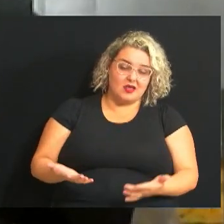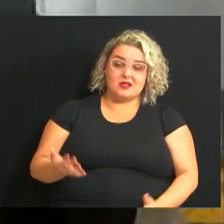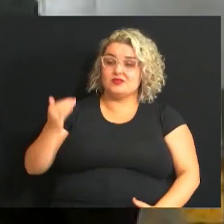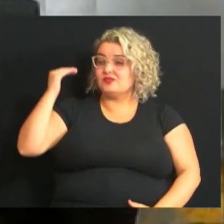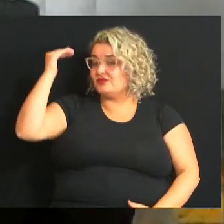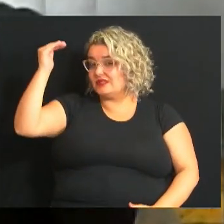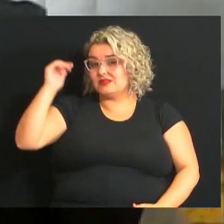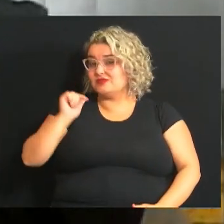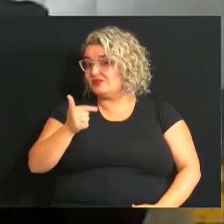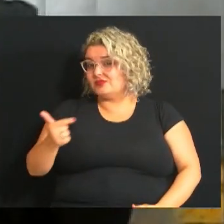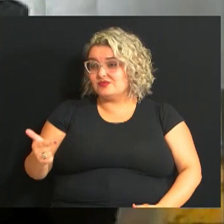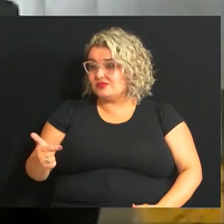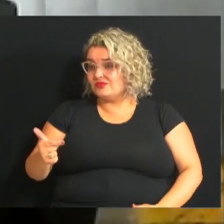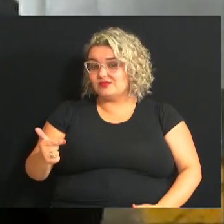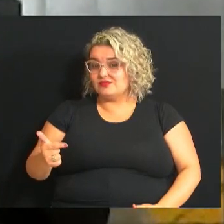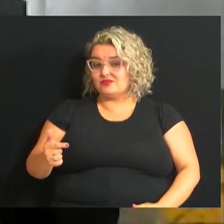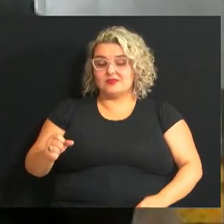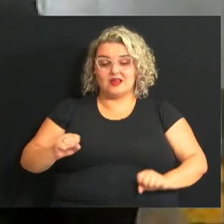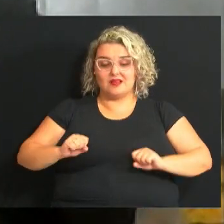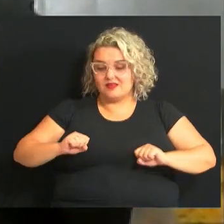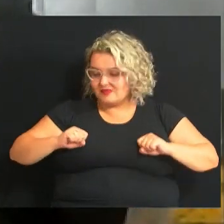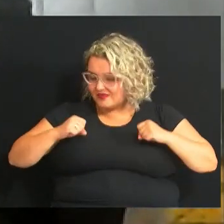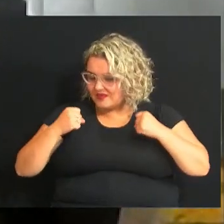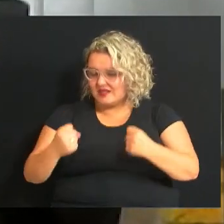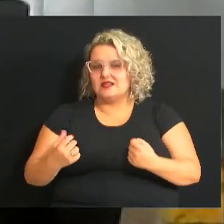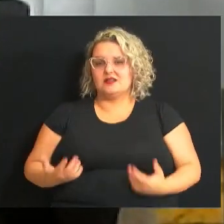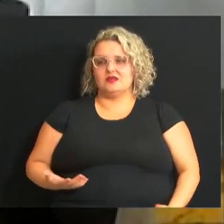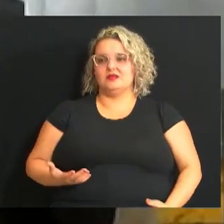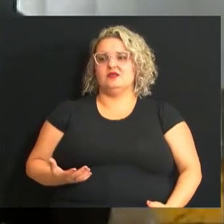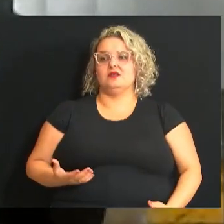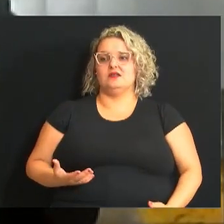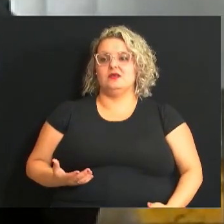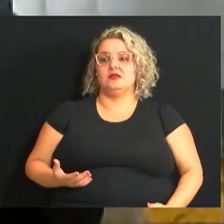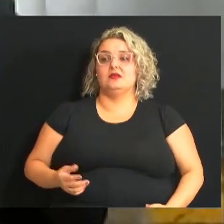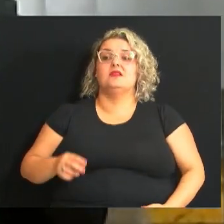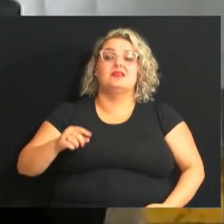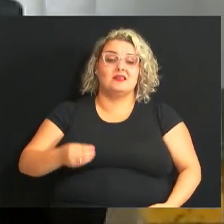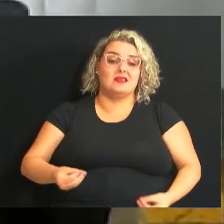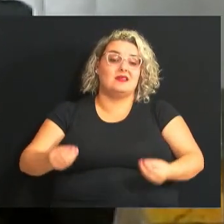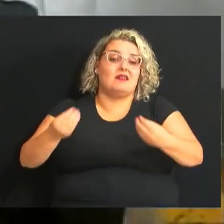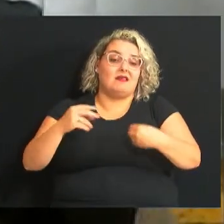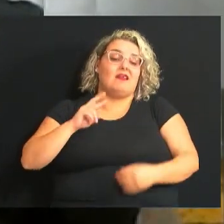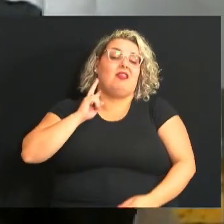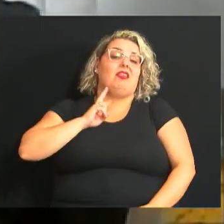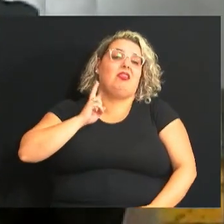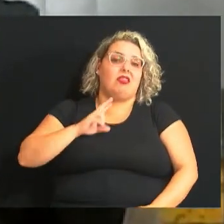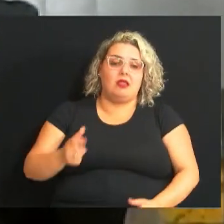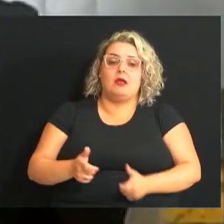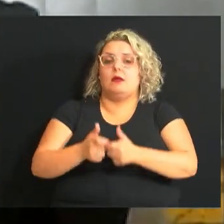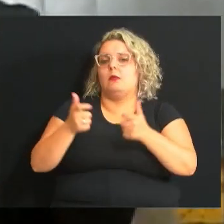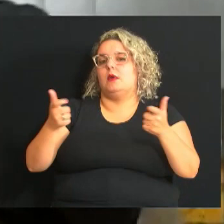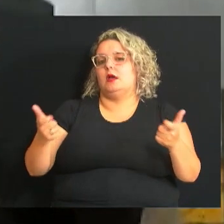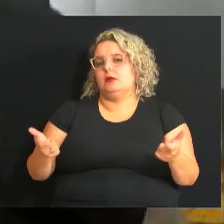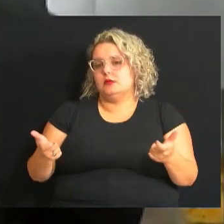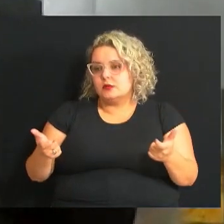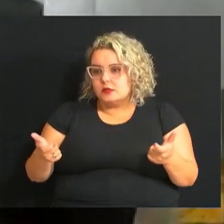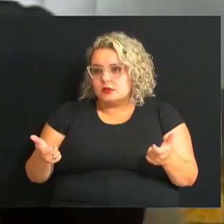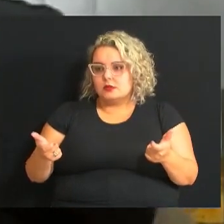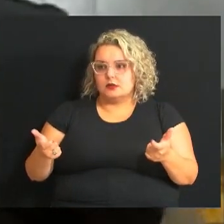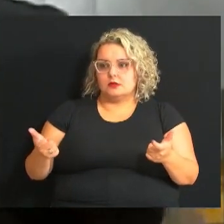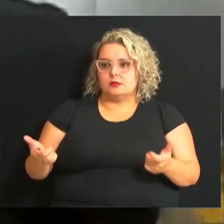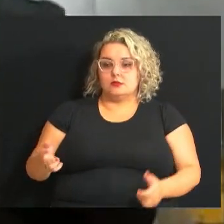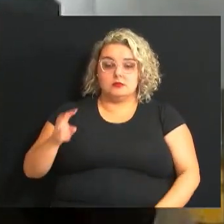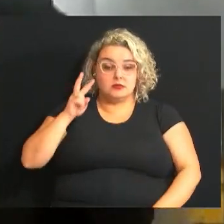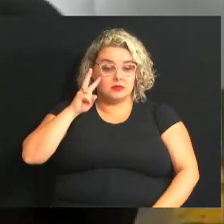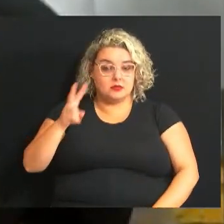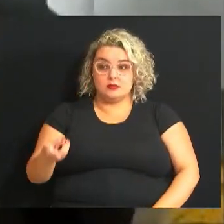disposição de lutar, de adultos que se entregam muito ao vitimismo, pelo menos a grande maioria, entendeu? Eles olham a vida, sei lá, de um